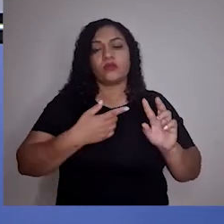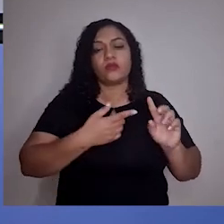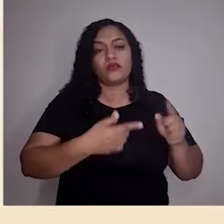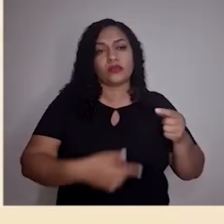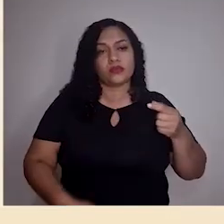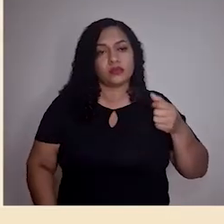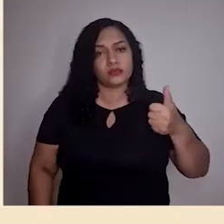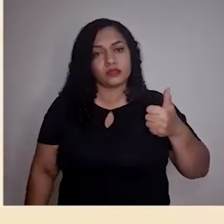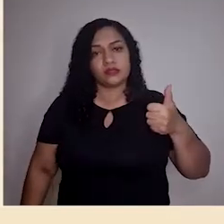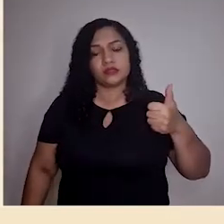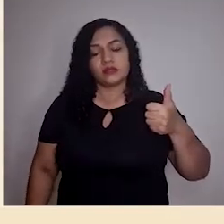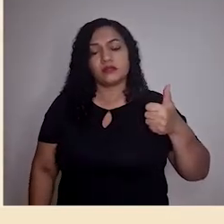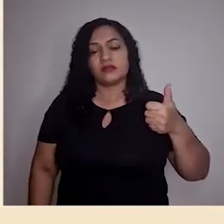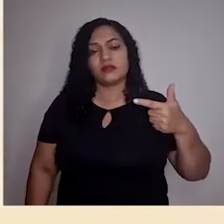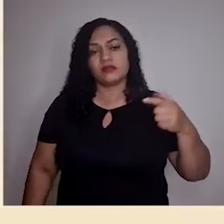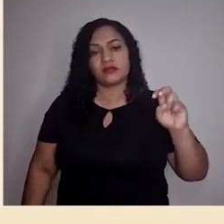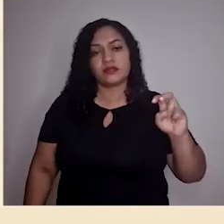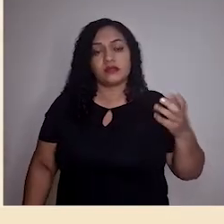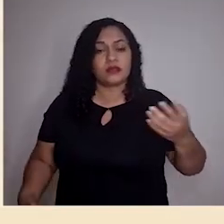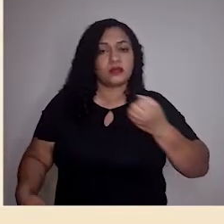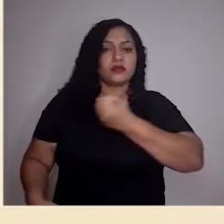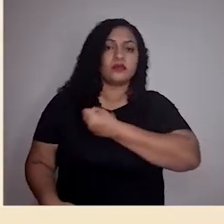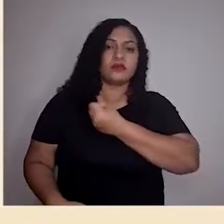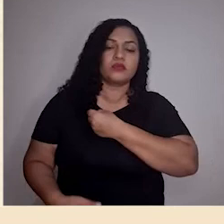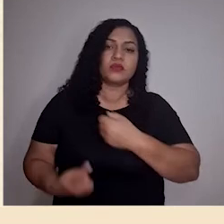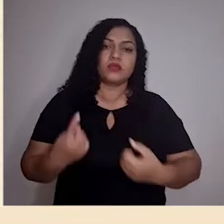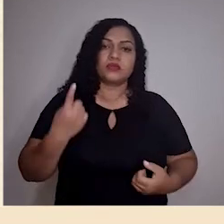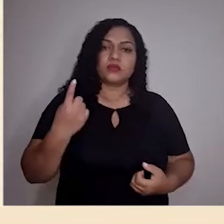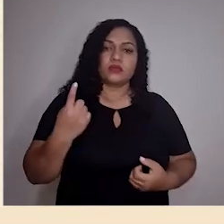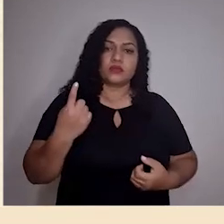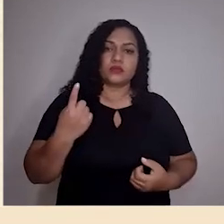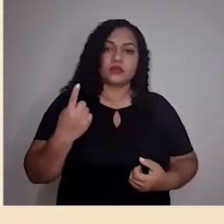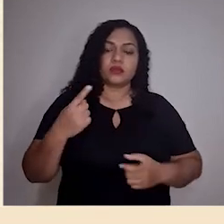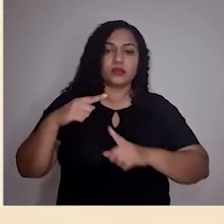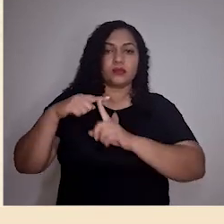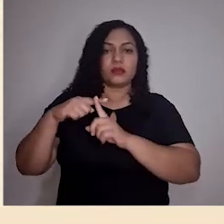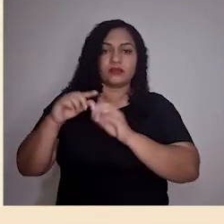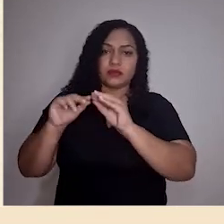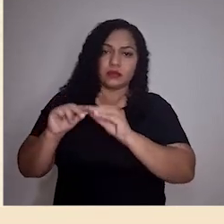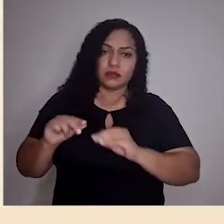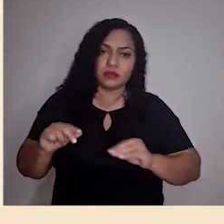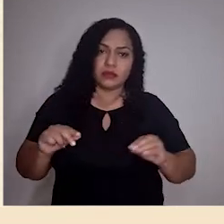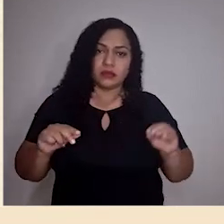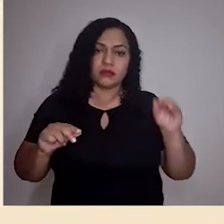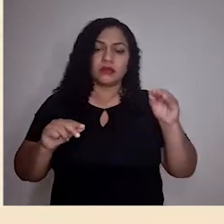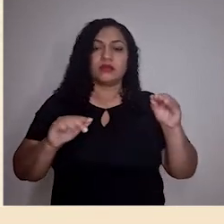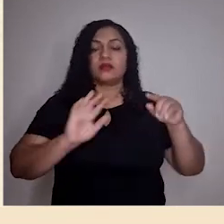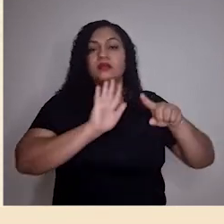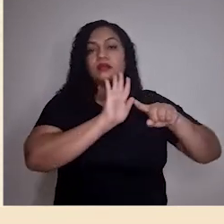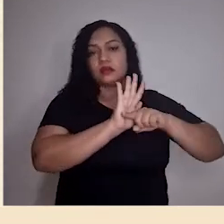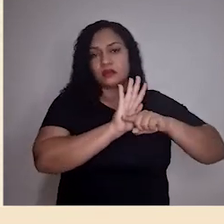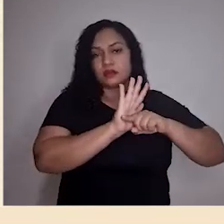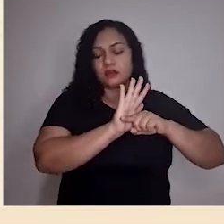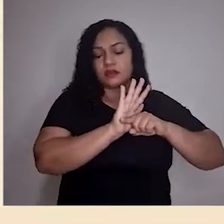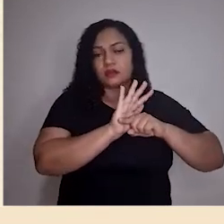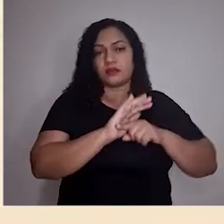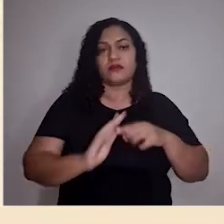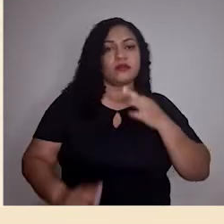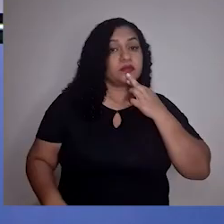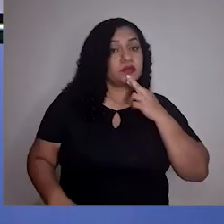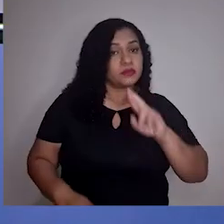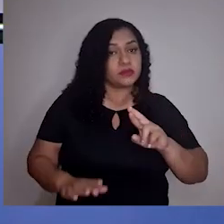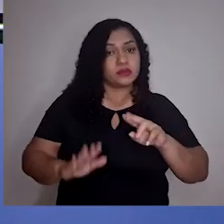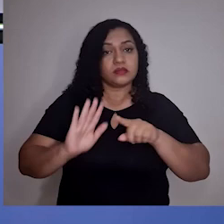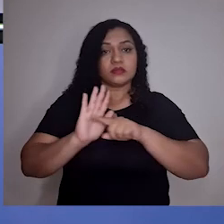1, que está aqui, ó, positivo, a gente traz ele para o outro lado, negativo, e a gente resolve